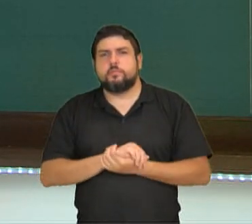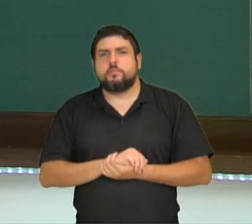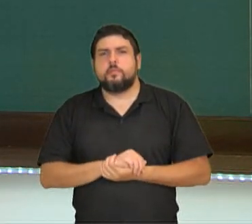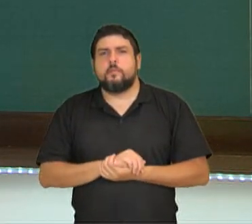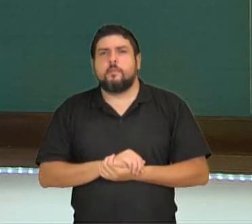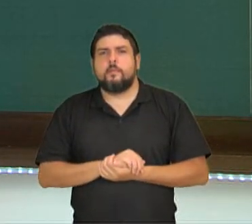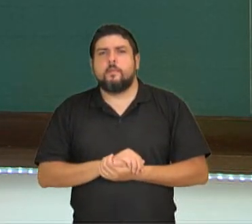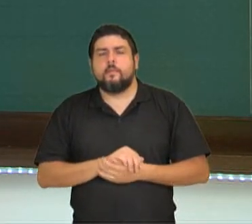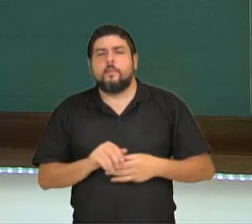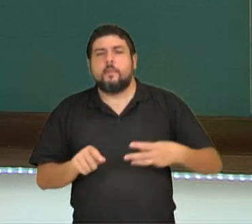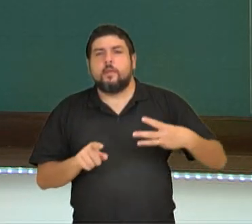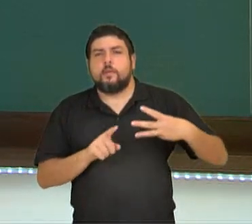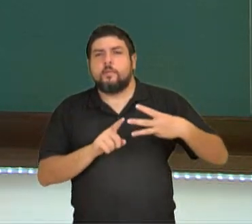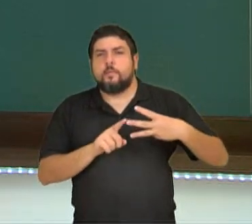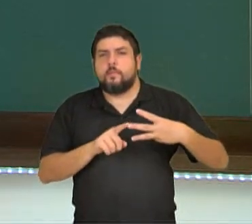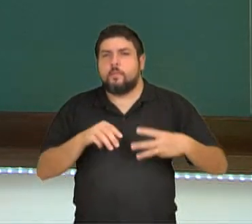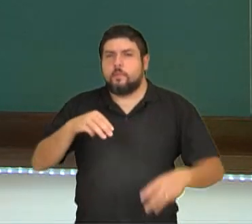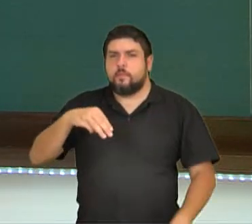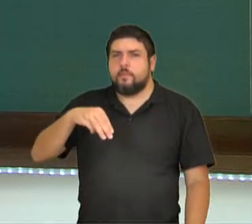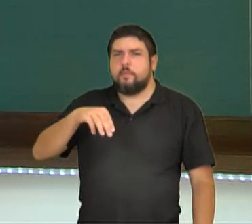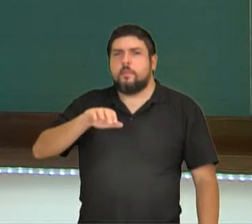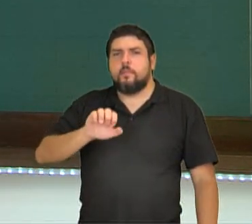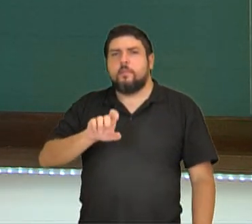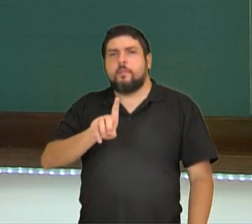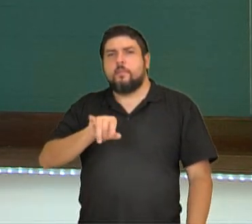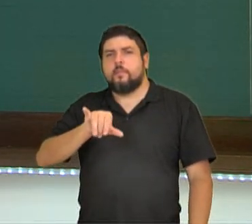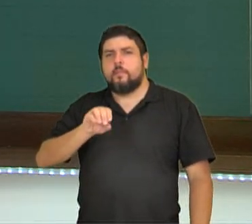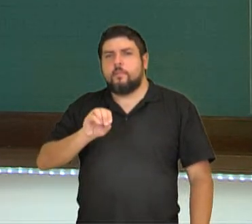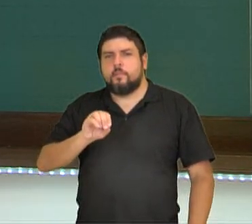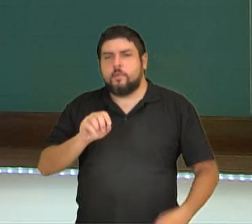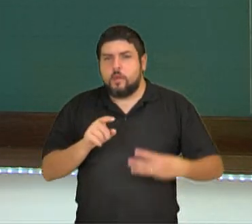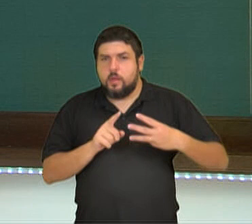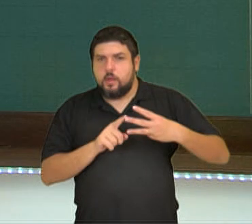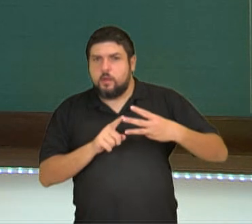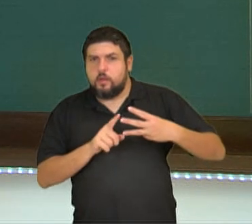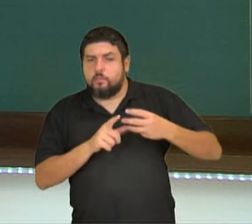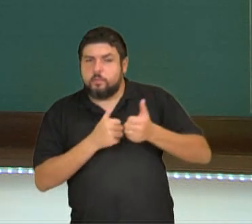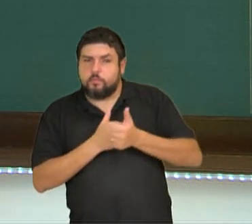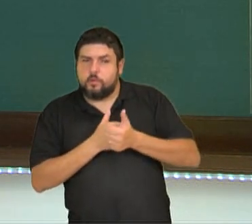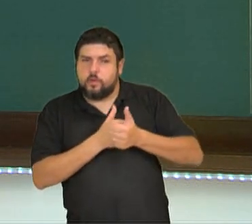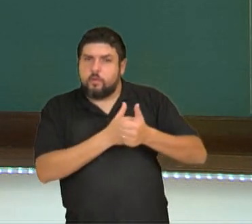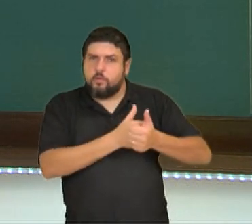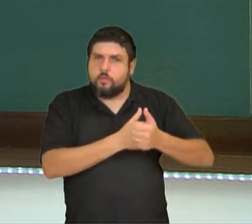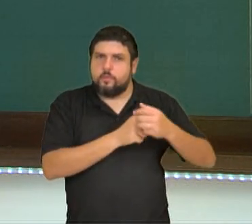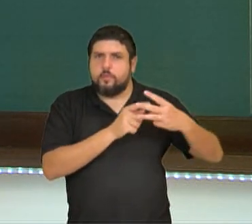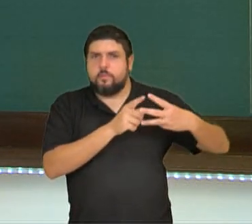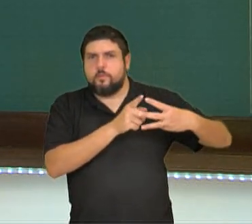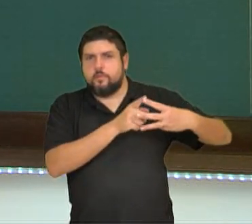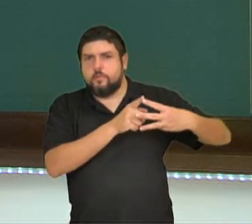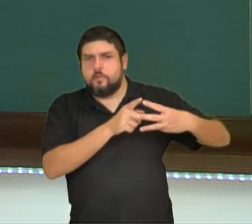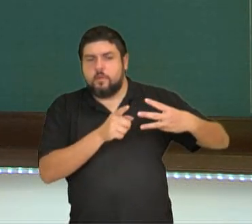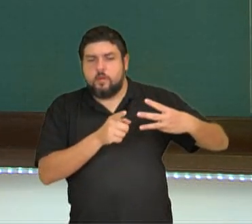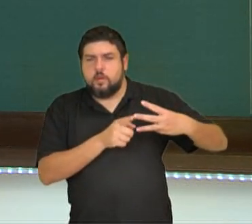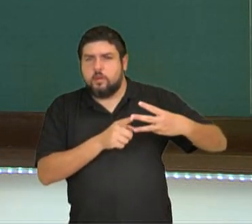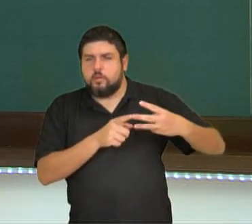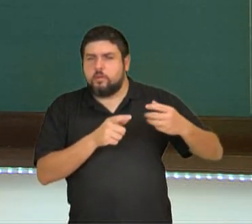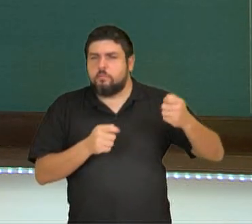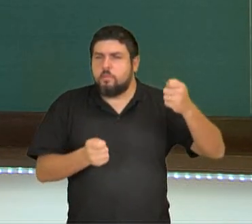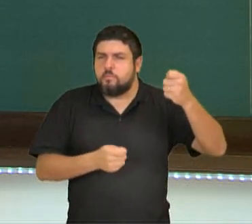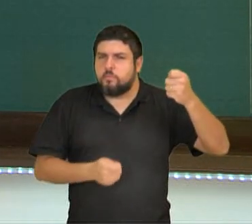O berimbau médio, que vai acompanhar a marcação do gunga, mas que tem a sua própria